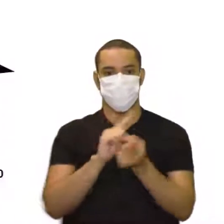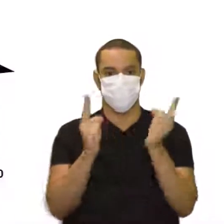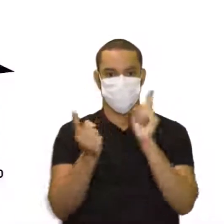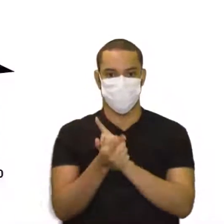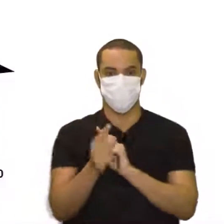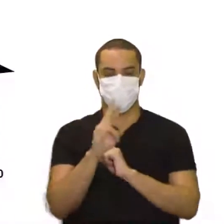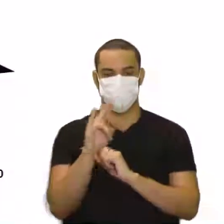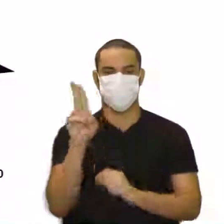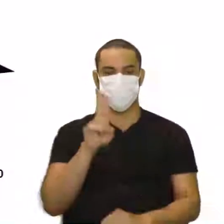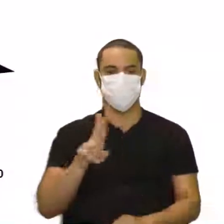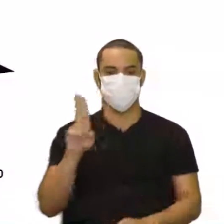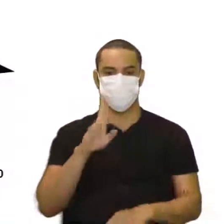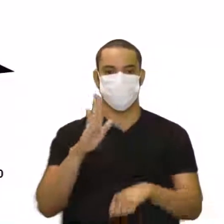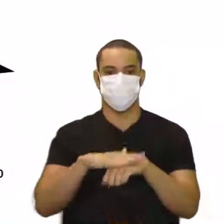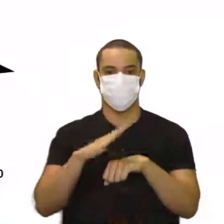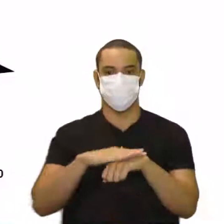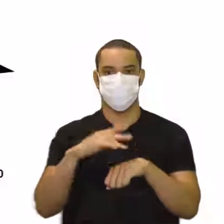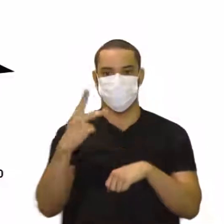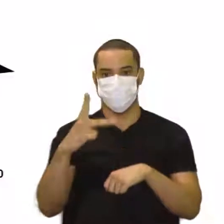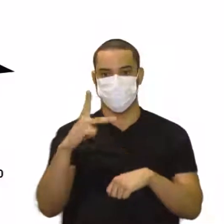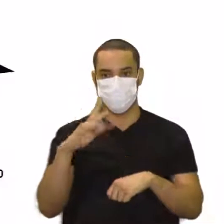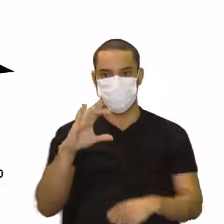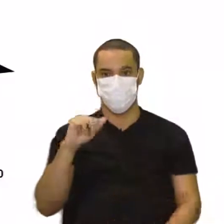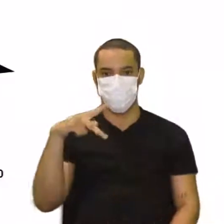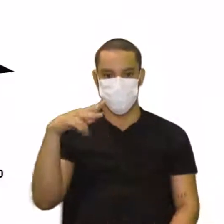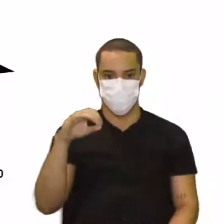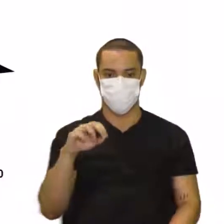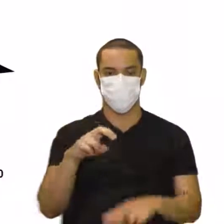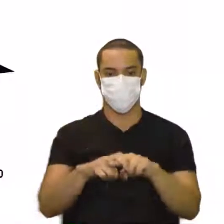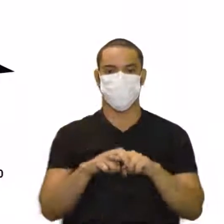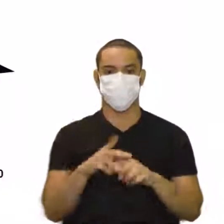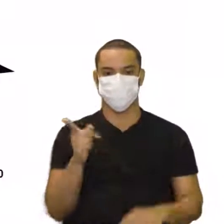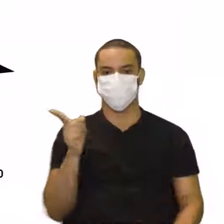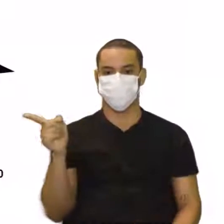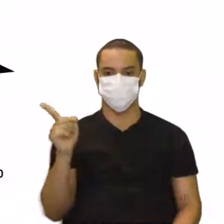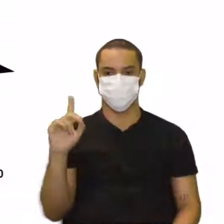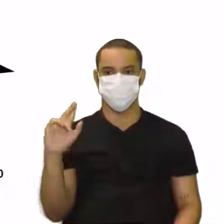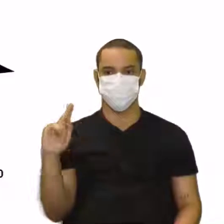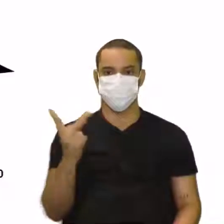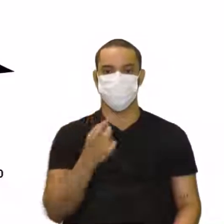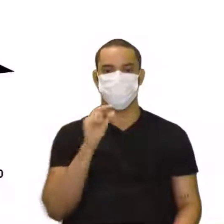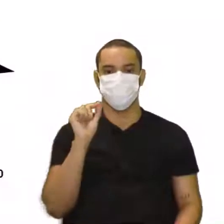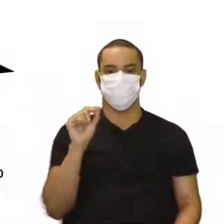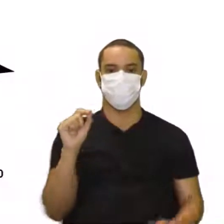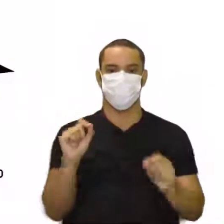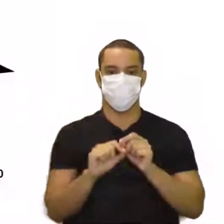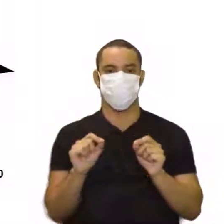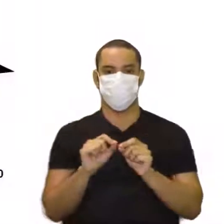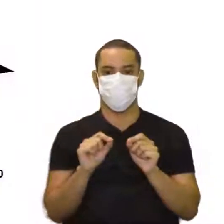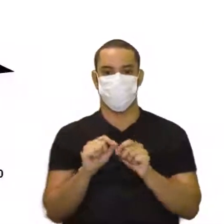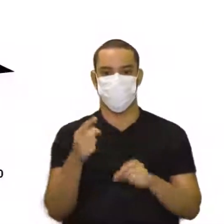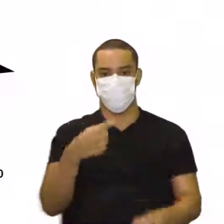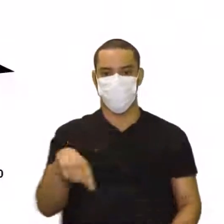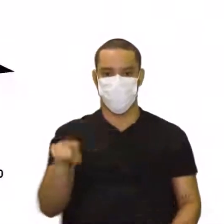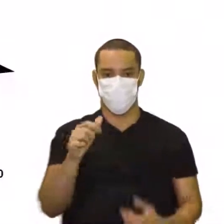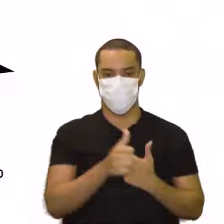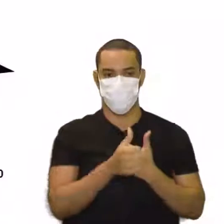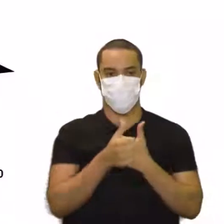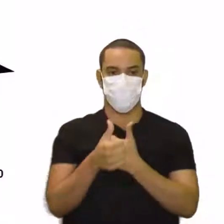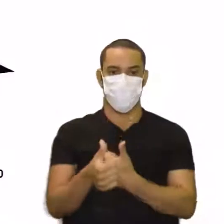você vai ter o sentido do seu campo aqui. Nesse caso aqui, olha só o que está acontecendo, ó, ela está fazendo isso aqui, como vocês podem